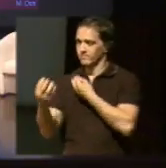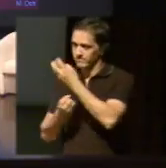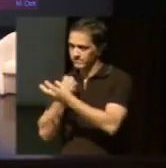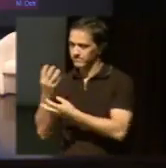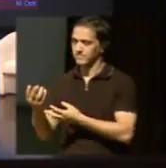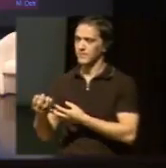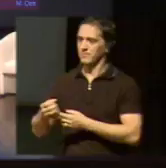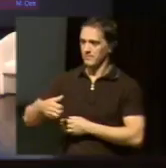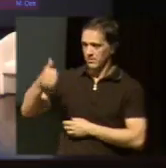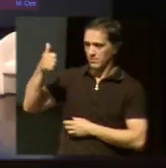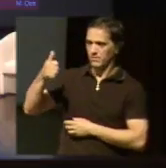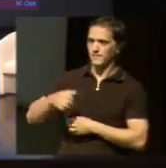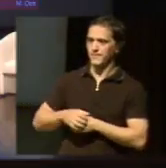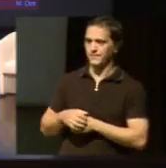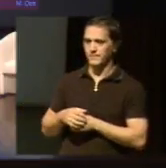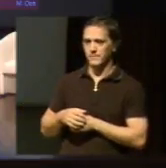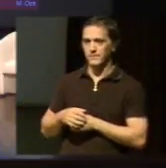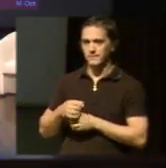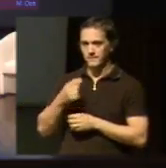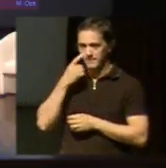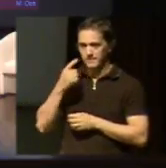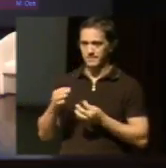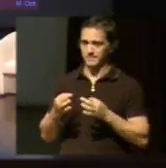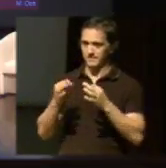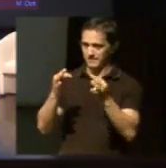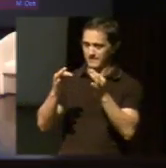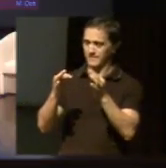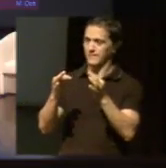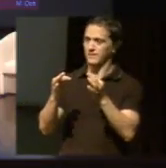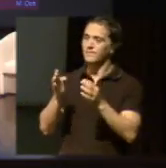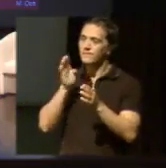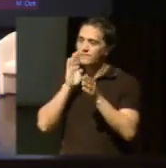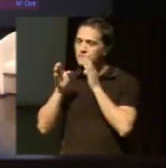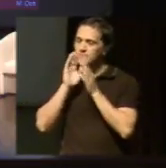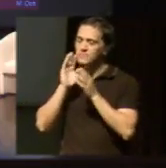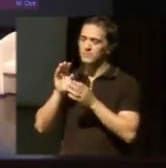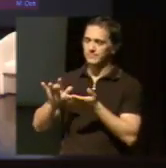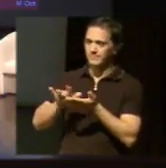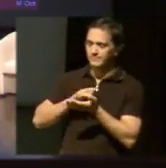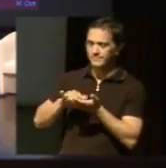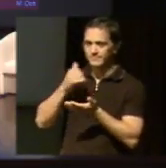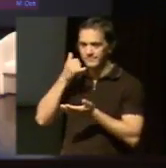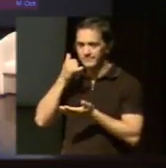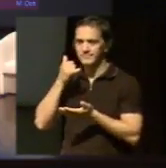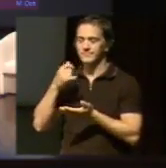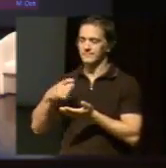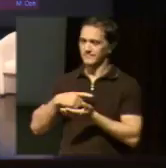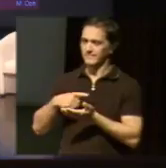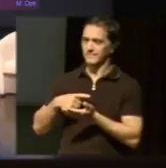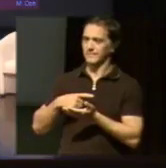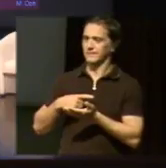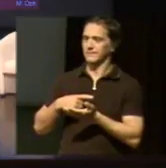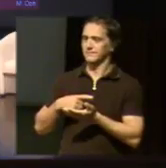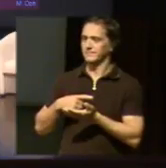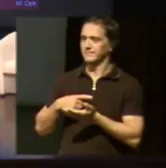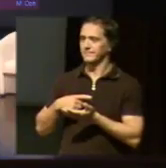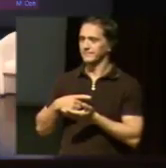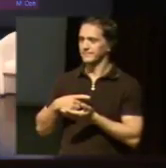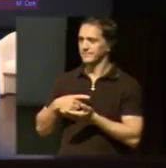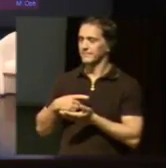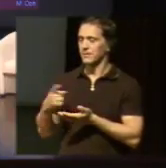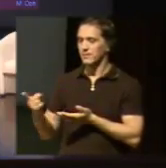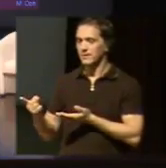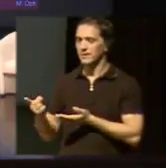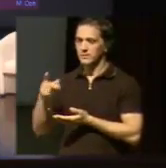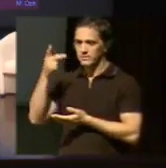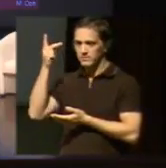funciona o mundo digital. Os jovens só têm Facebook e smartphone. Então eles contam sua história,